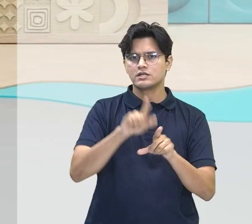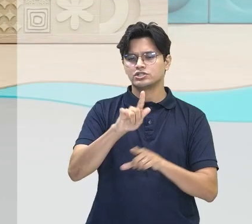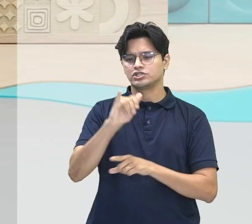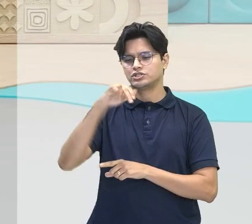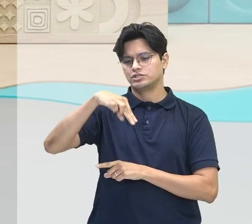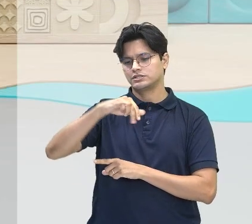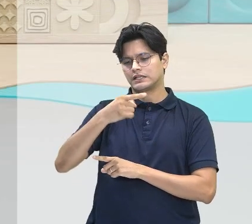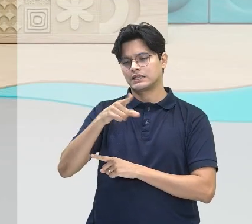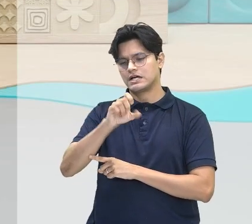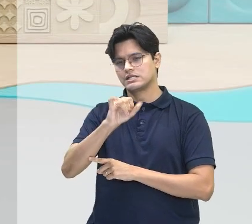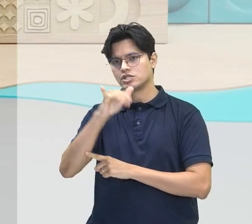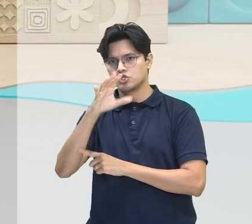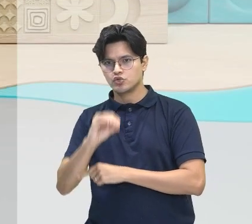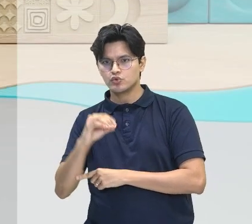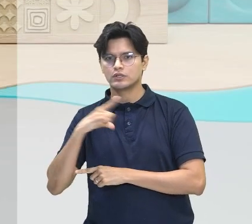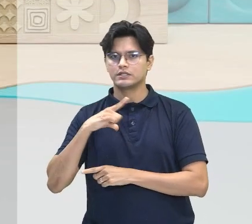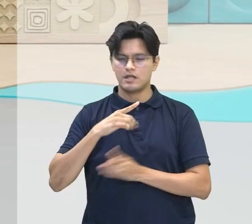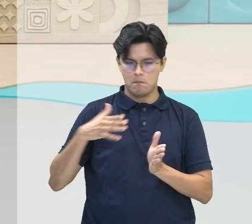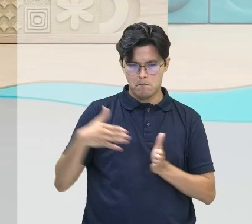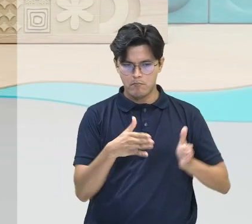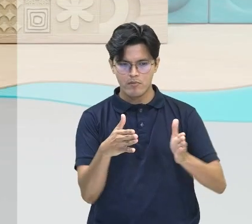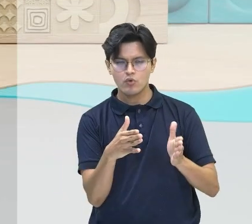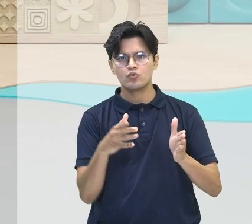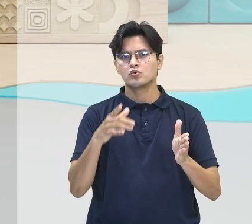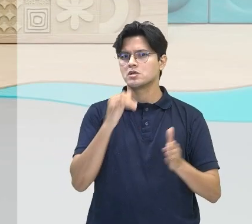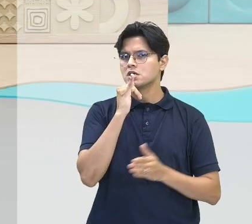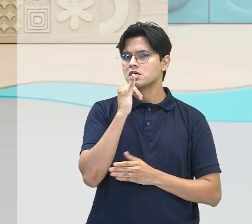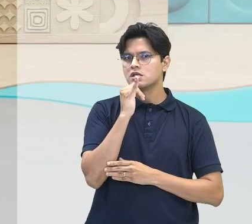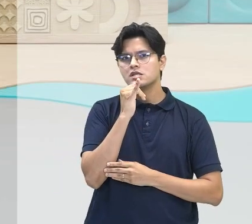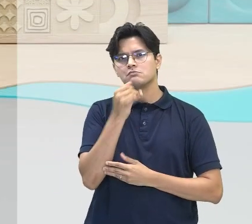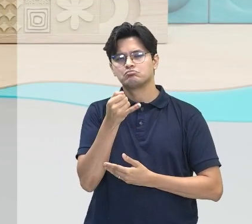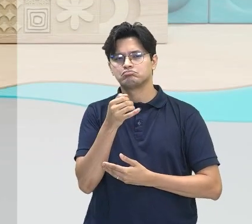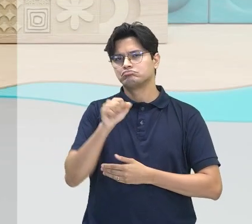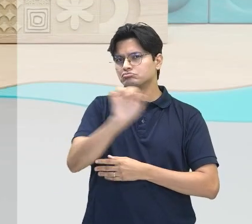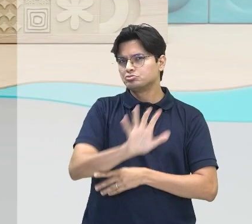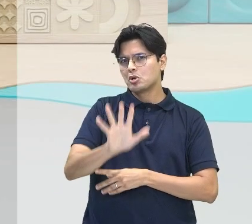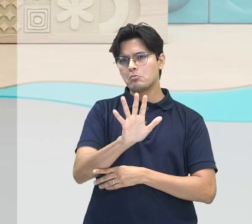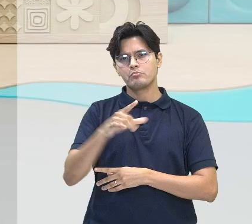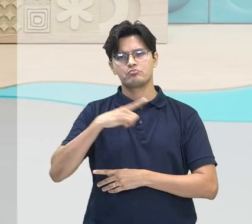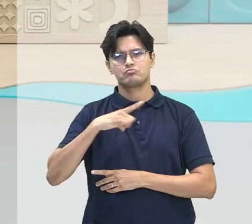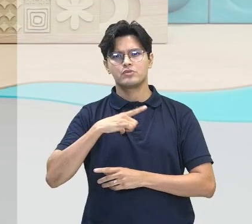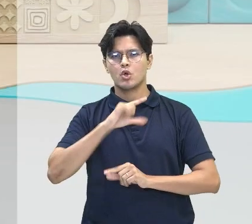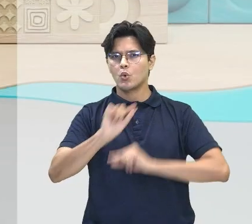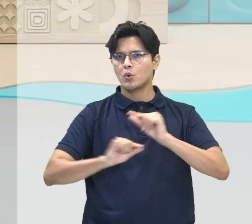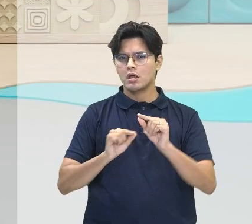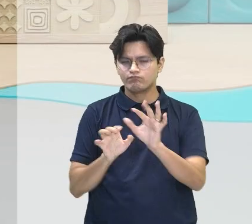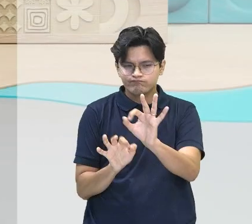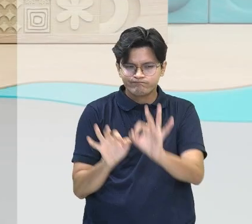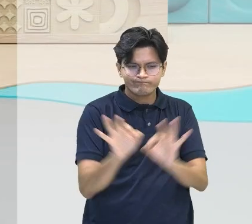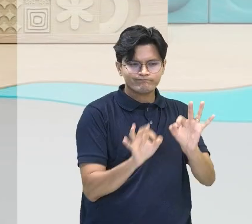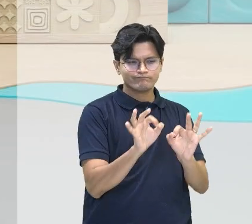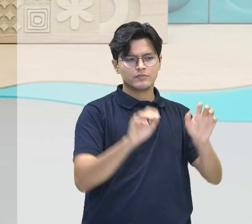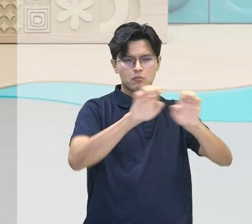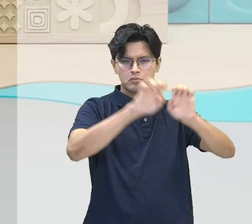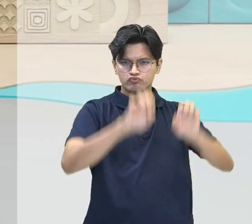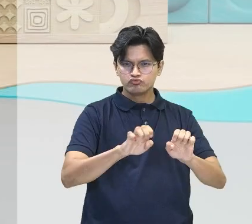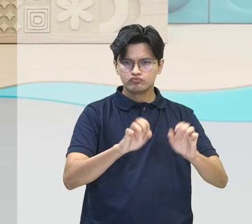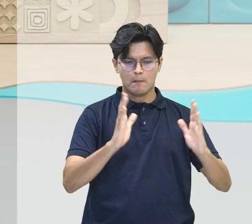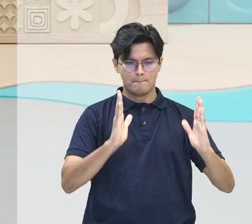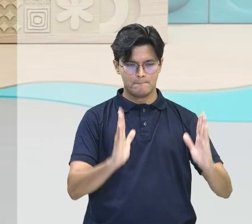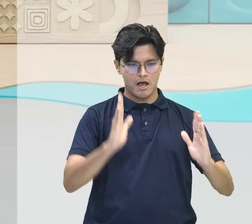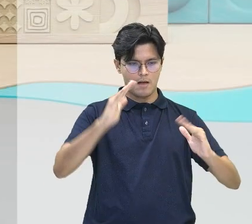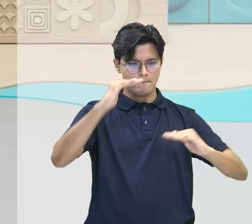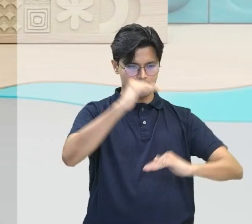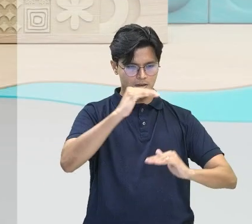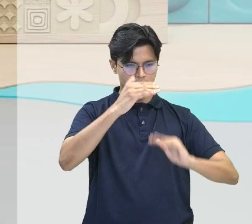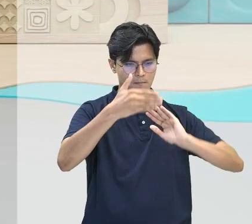ser percorrido ali pelo praticante, e esses percursos eles são montados, né, geralmente com caixotes, onde eles vão